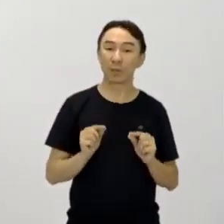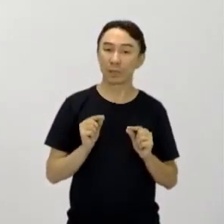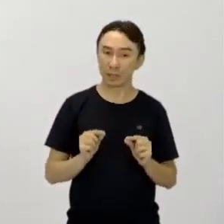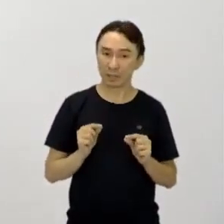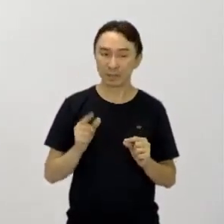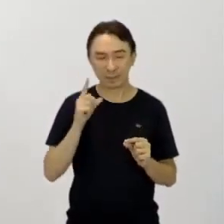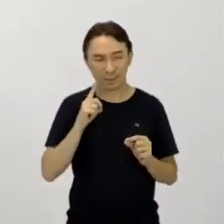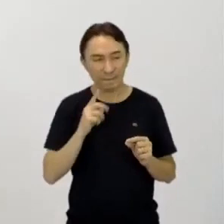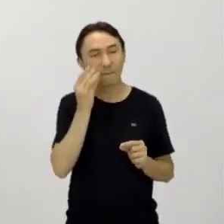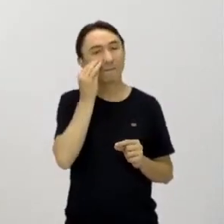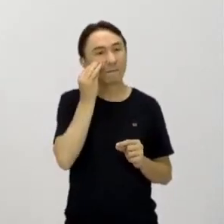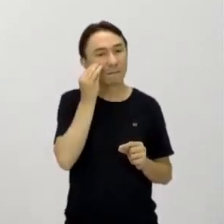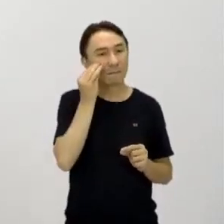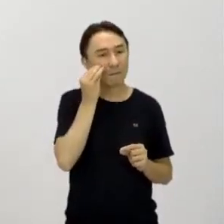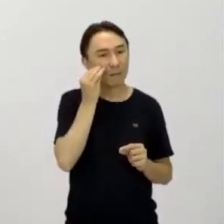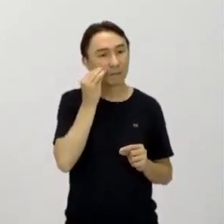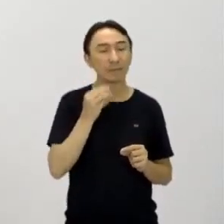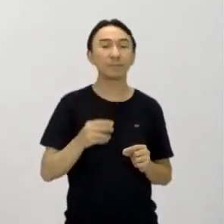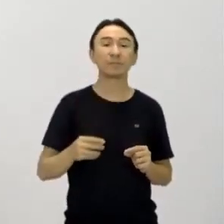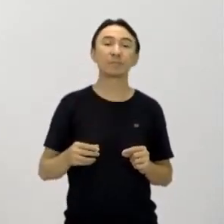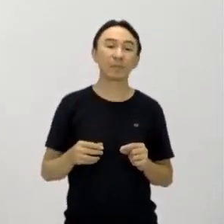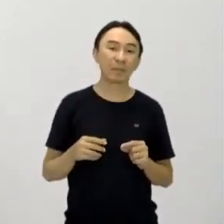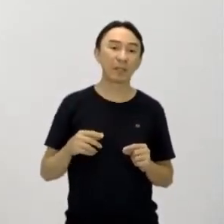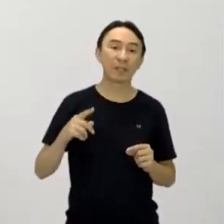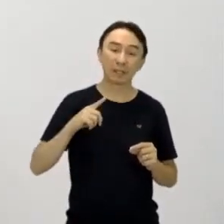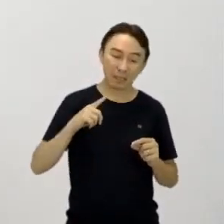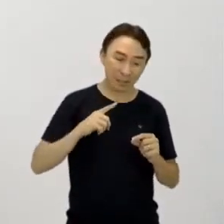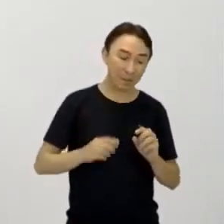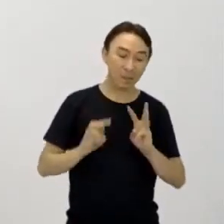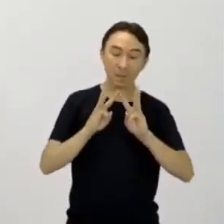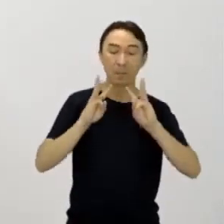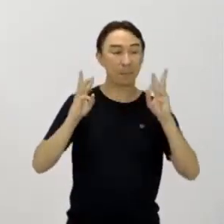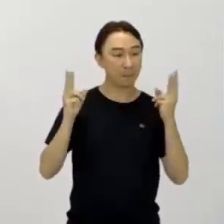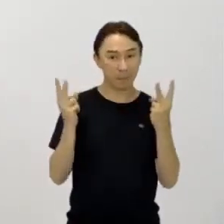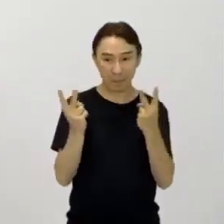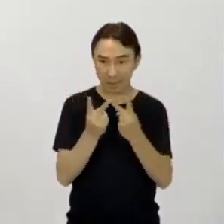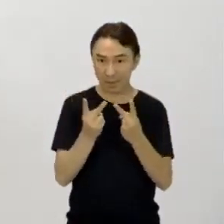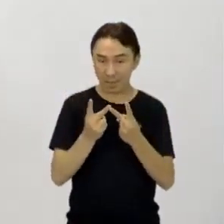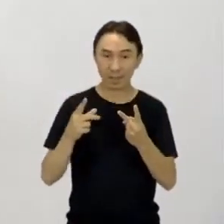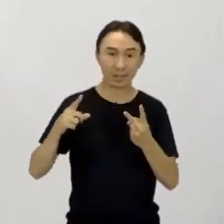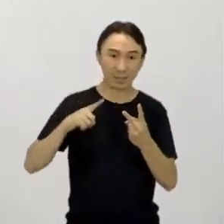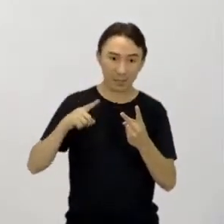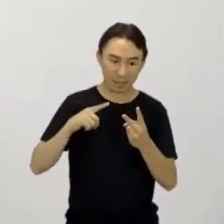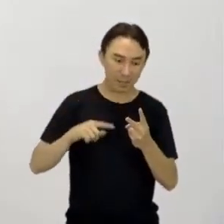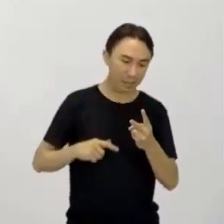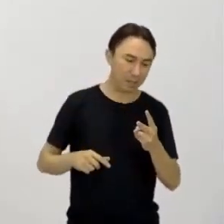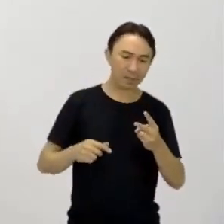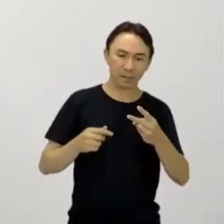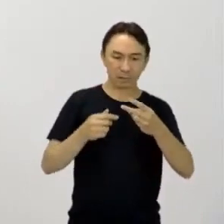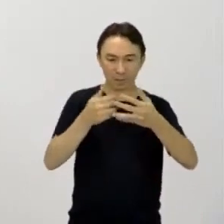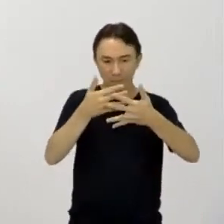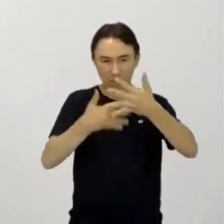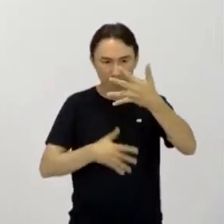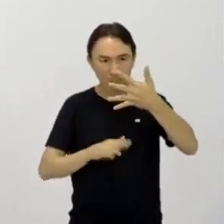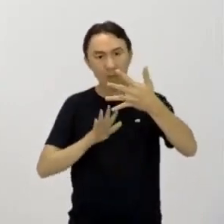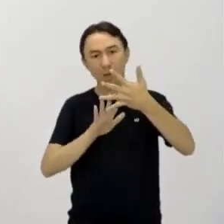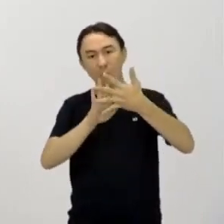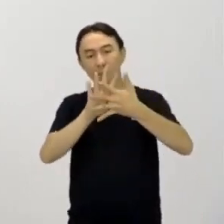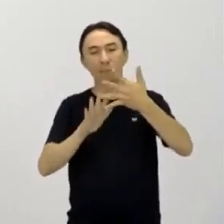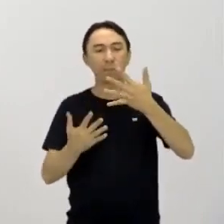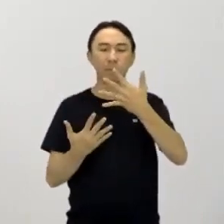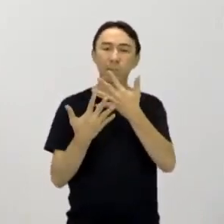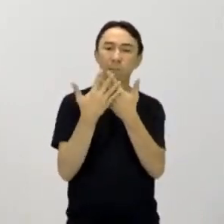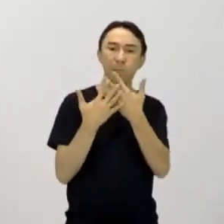esse experimento? Que há espaços vazios na matéria. Porque a gente pensava que a matéria era uma coisa só única e